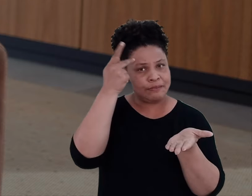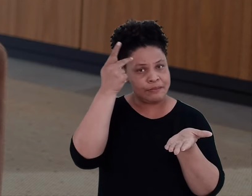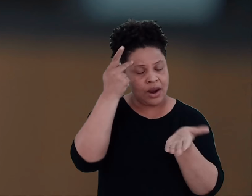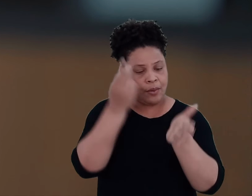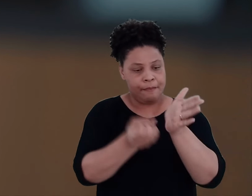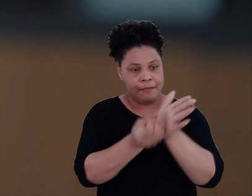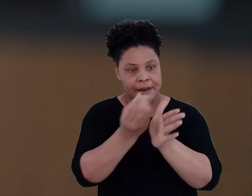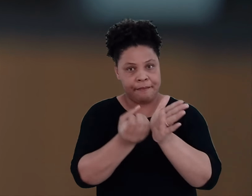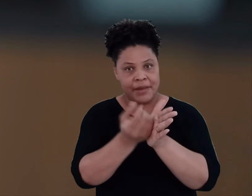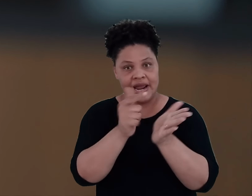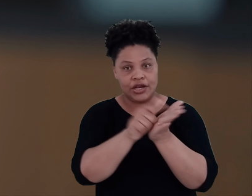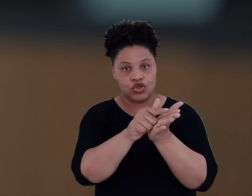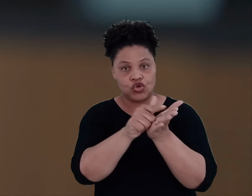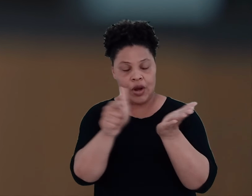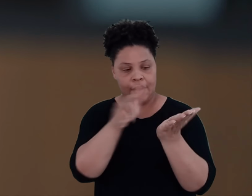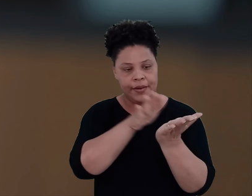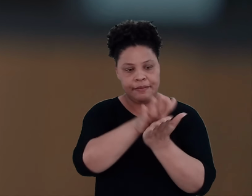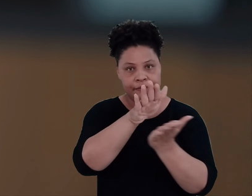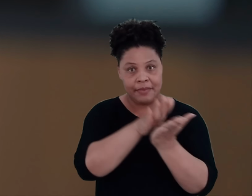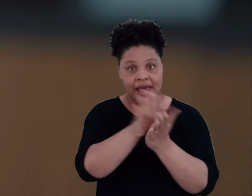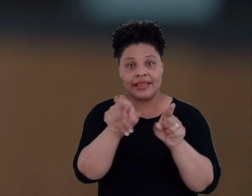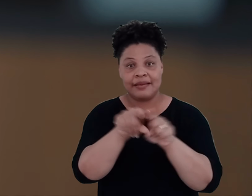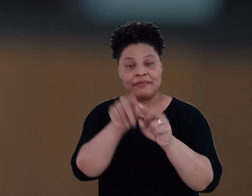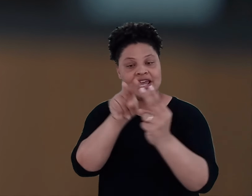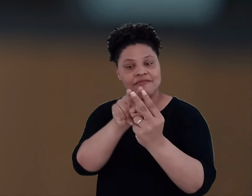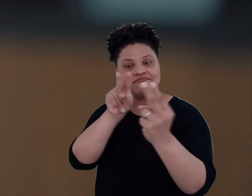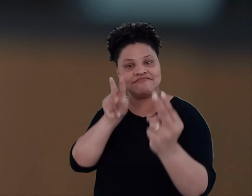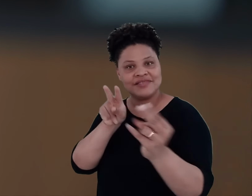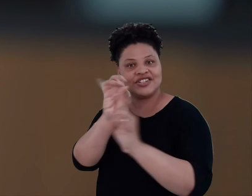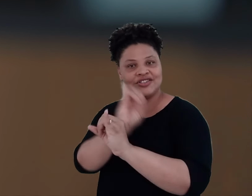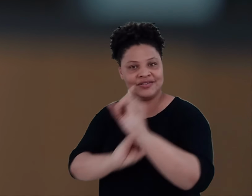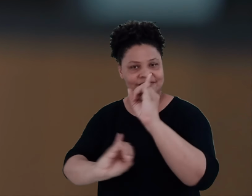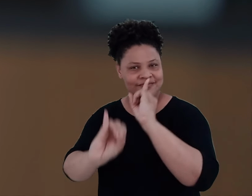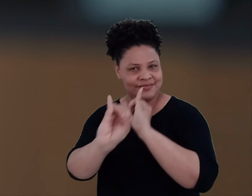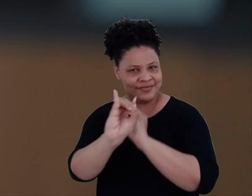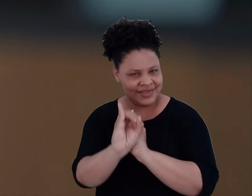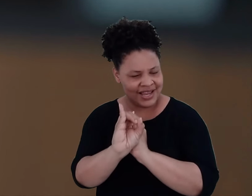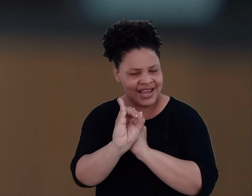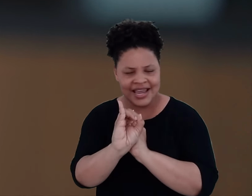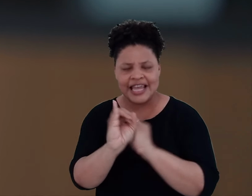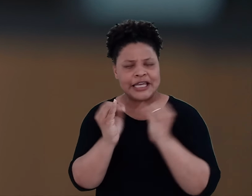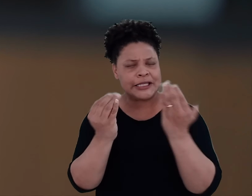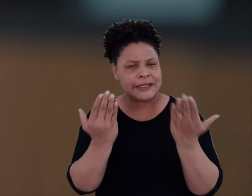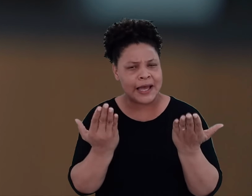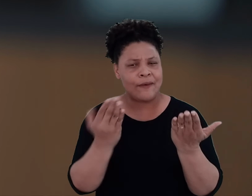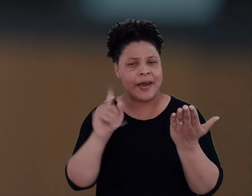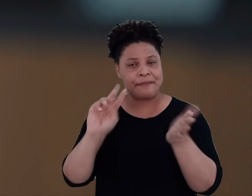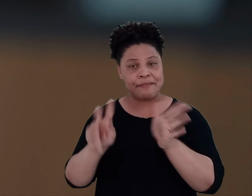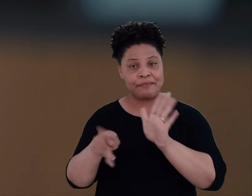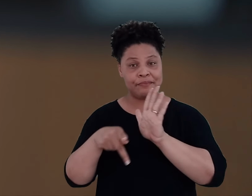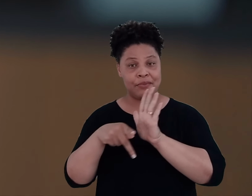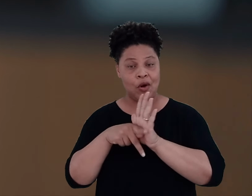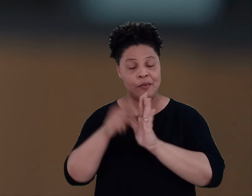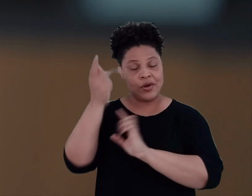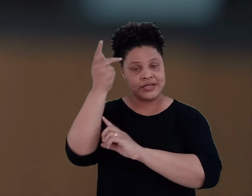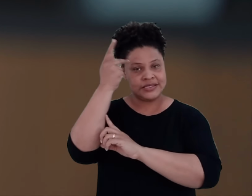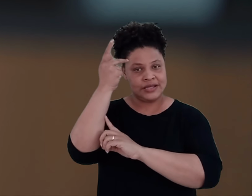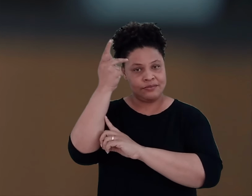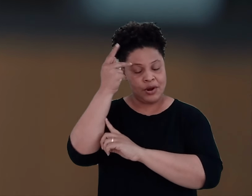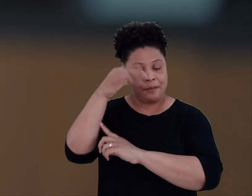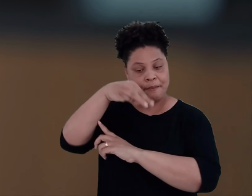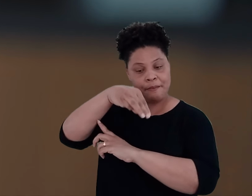edições impressas e também digitais. E vale destacar que o nome Menelik Segundo Ato é uma homenagem ao jornal paulistano